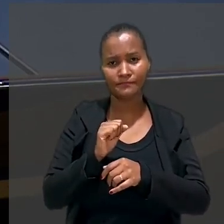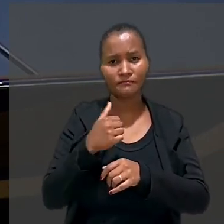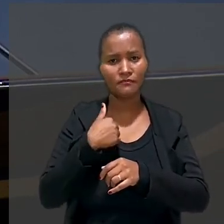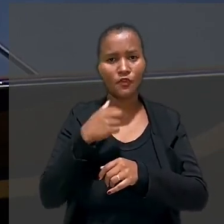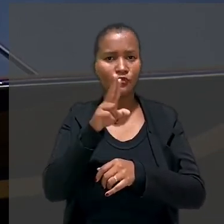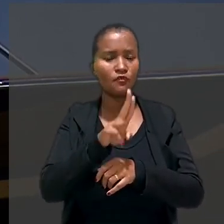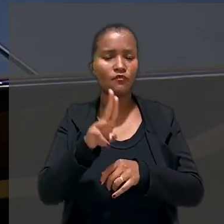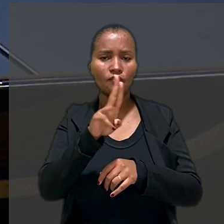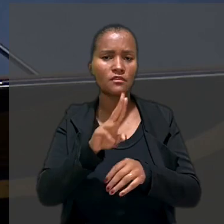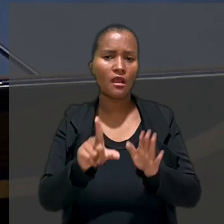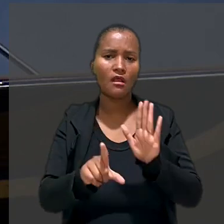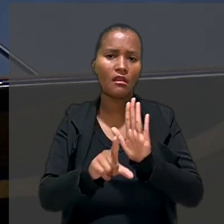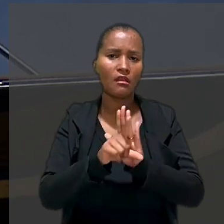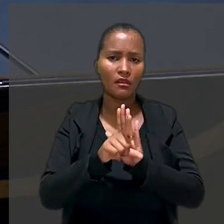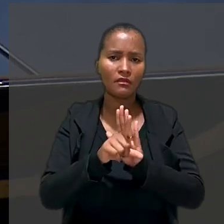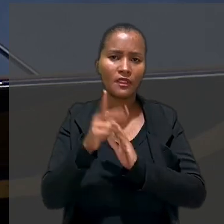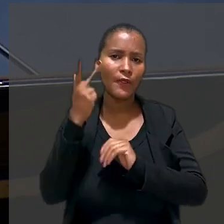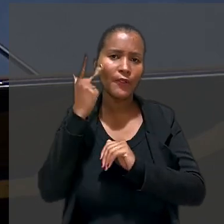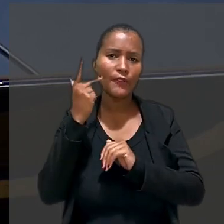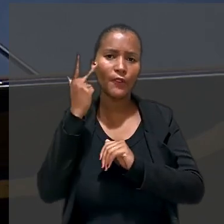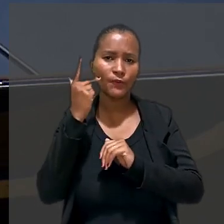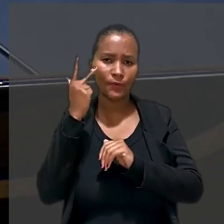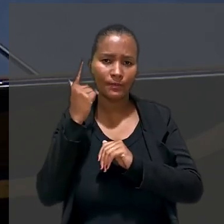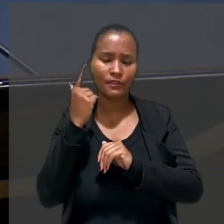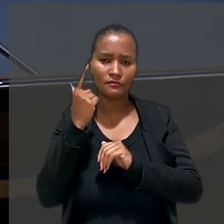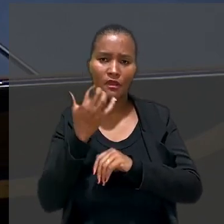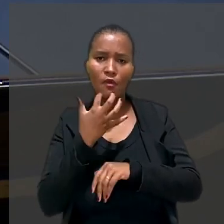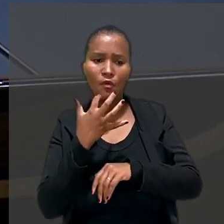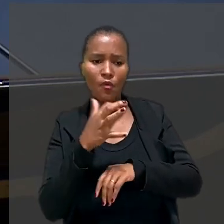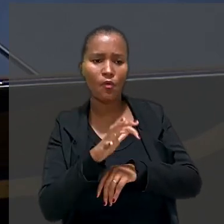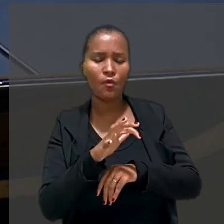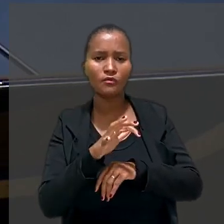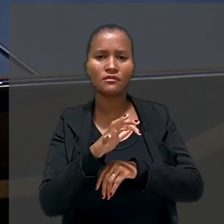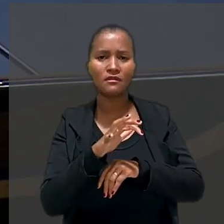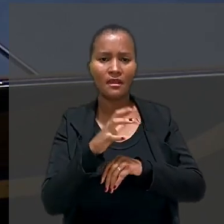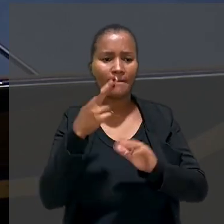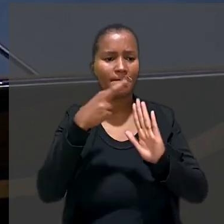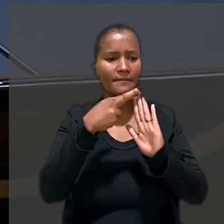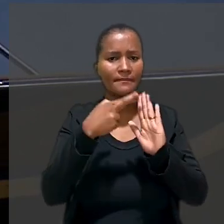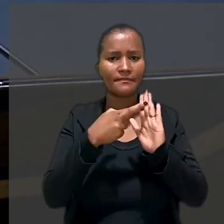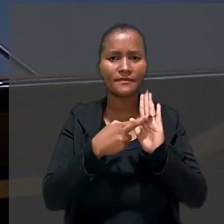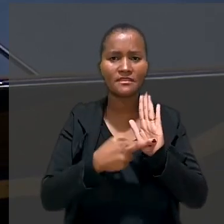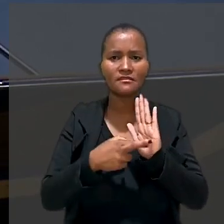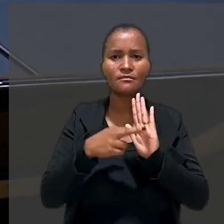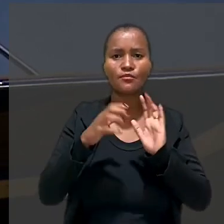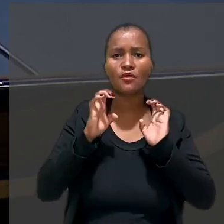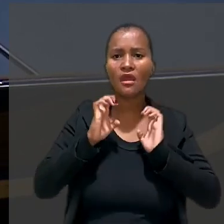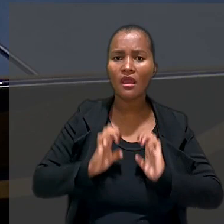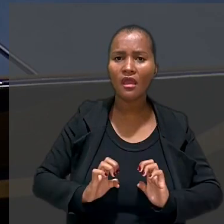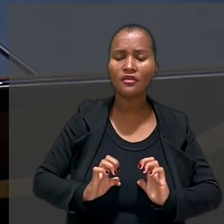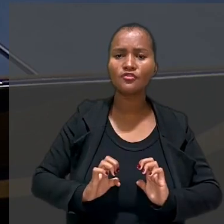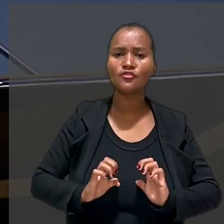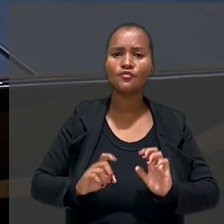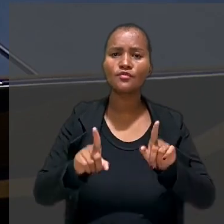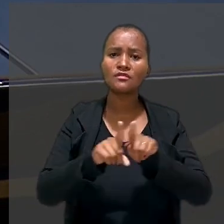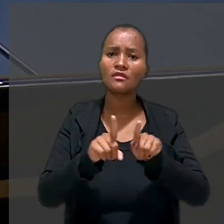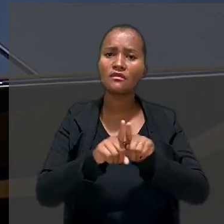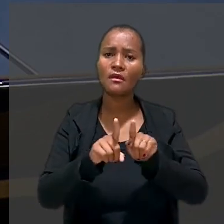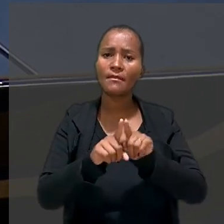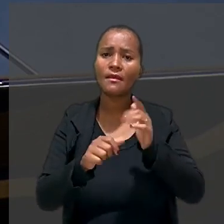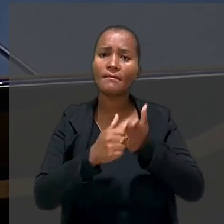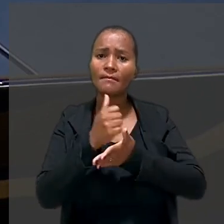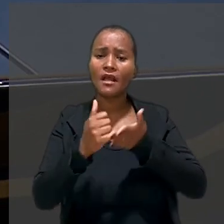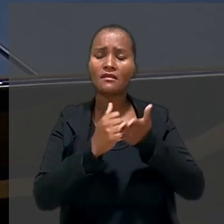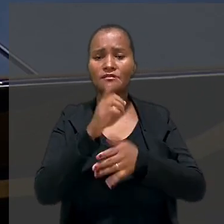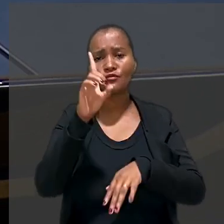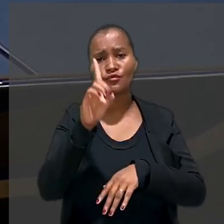conflito. Não vou aplicar uma lei que, naturalmente, contraria princípios éticos e